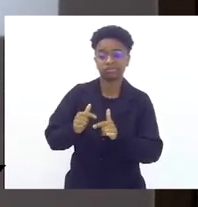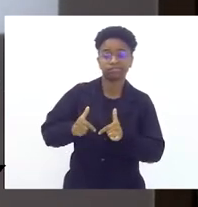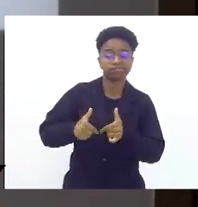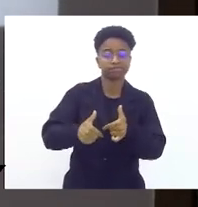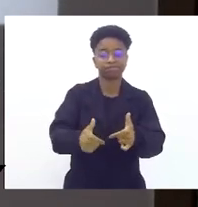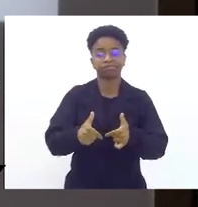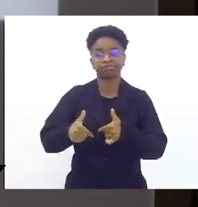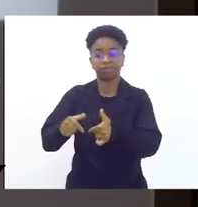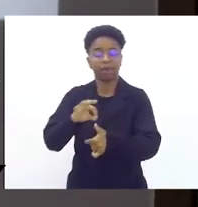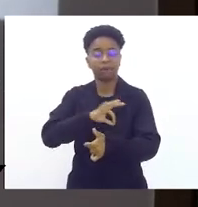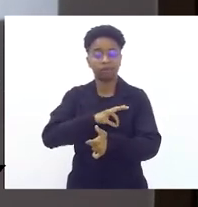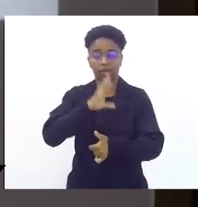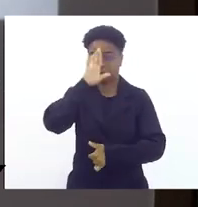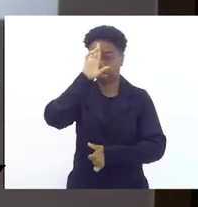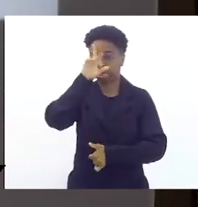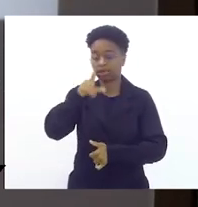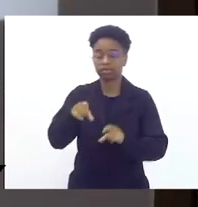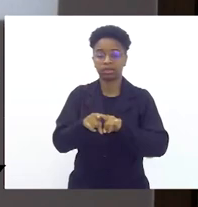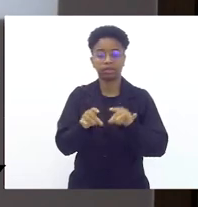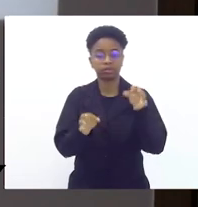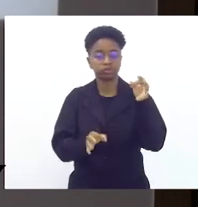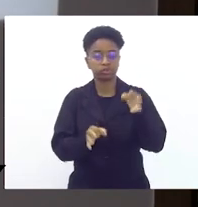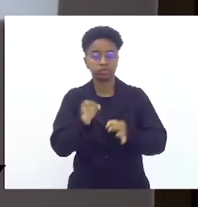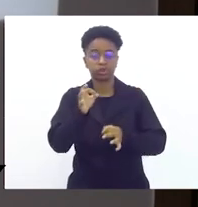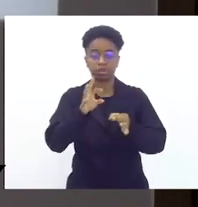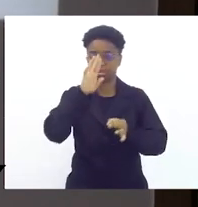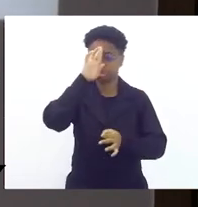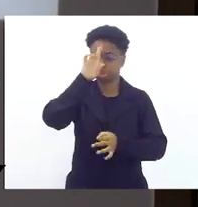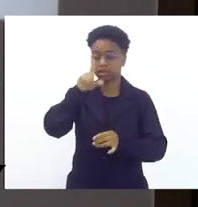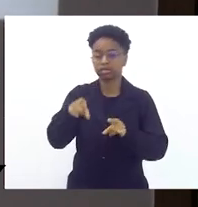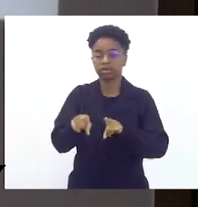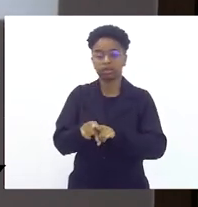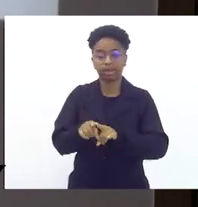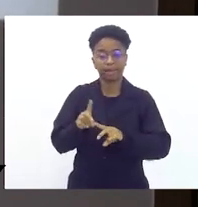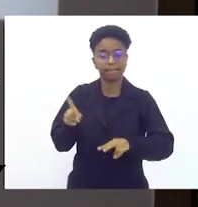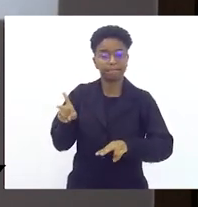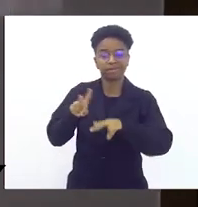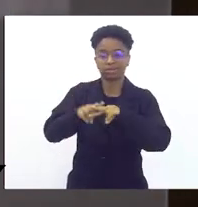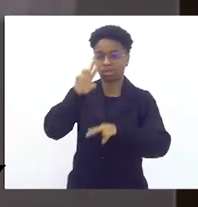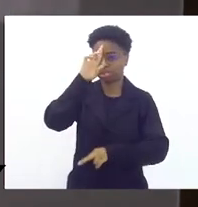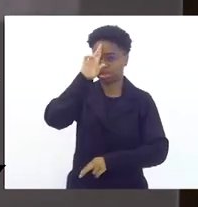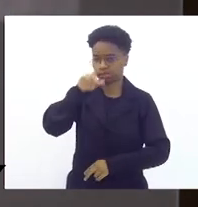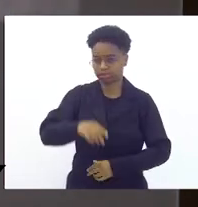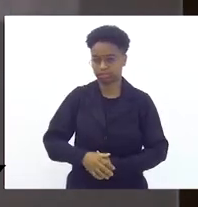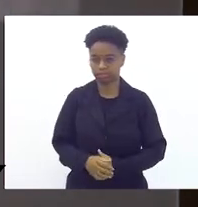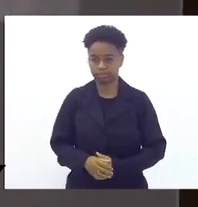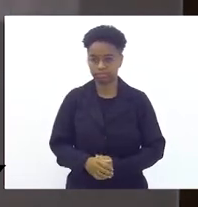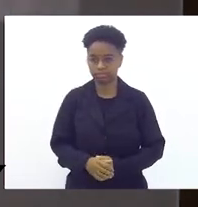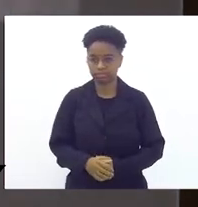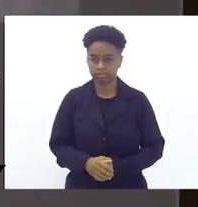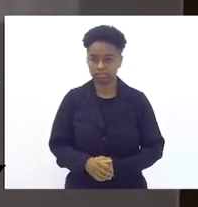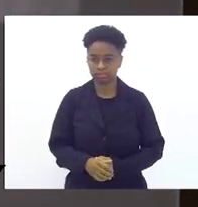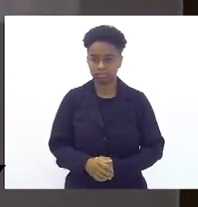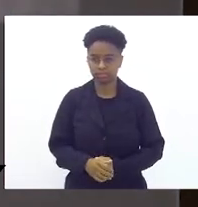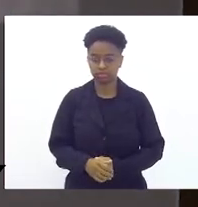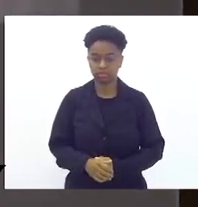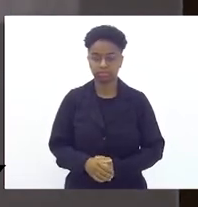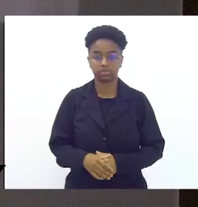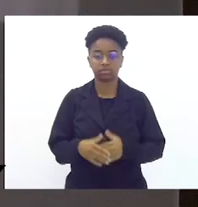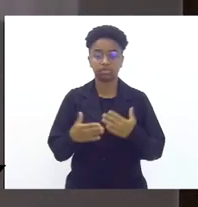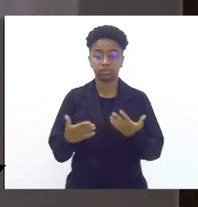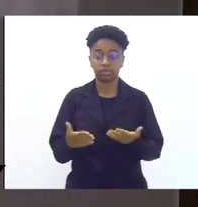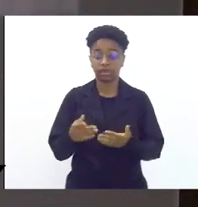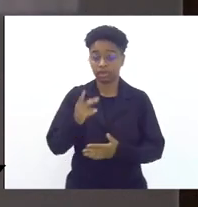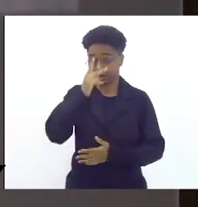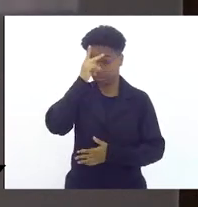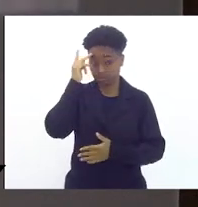policiais indevidas do julgamentos e das prisões indevidas uma nota técnica da Defensoria Pública demonstrou